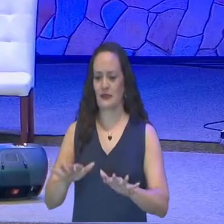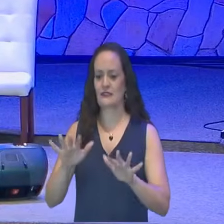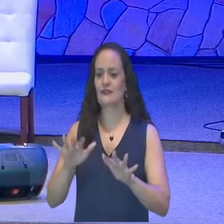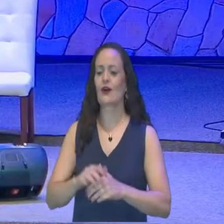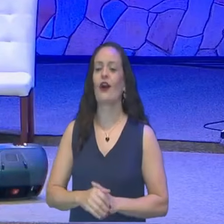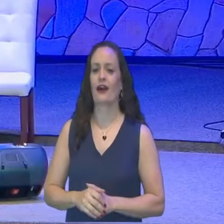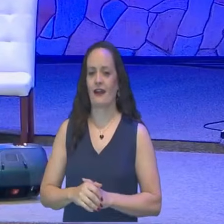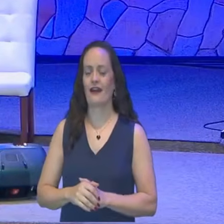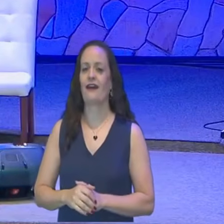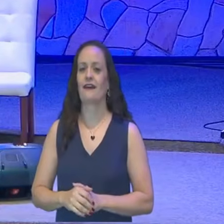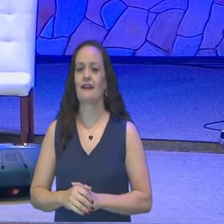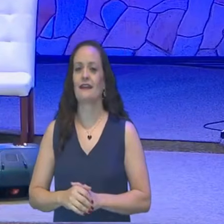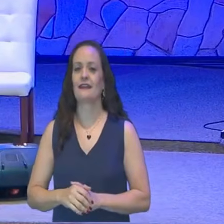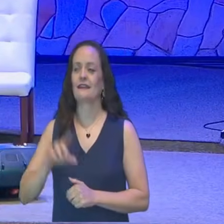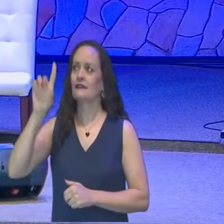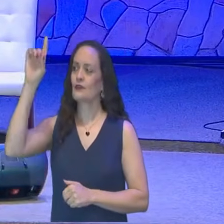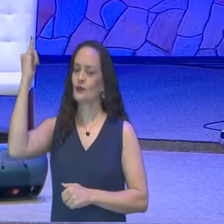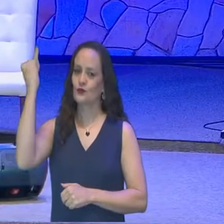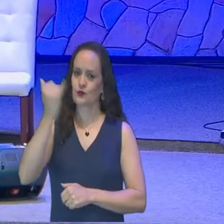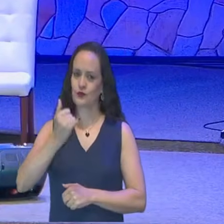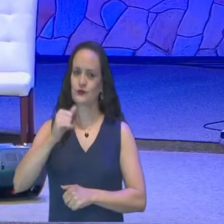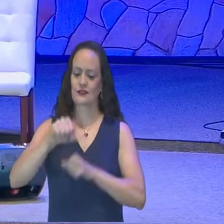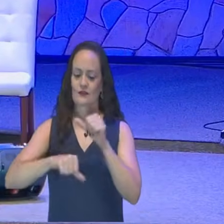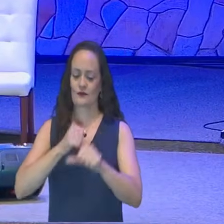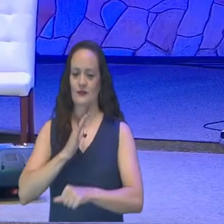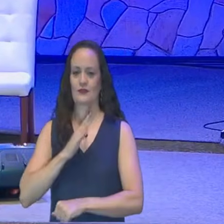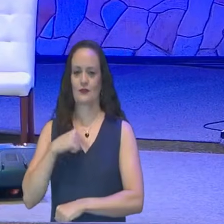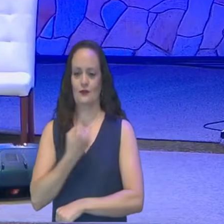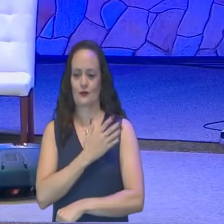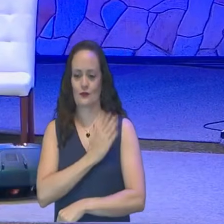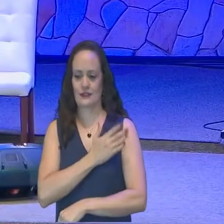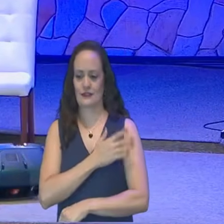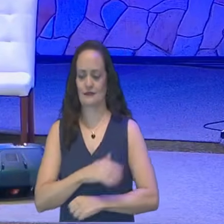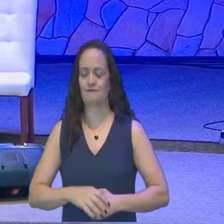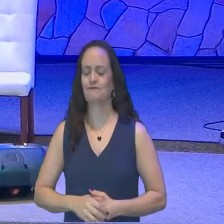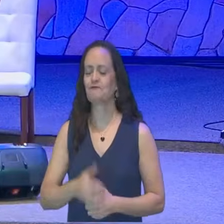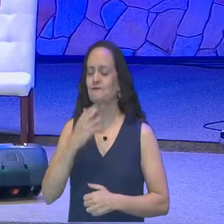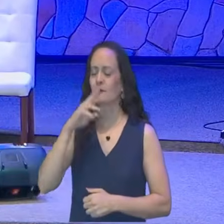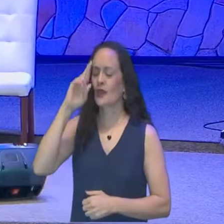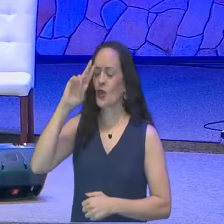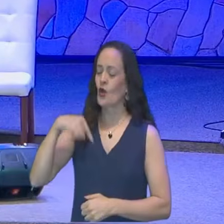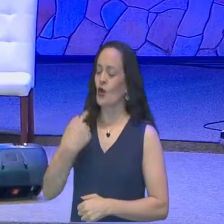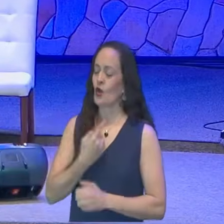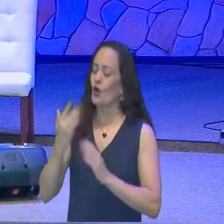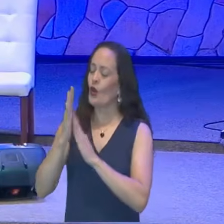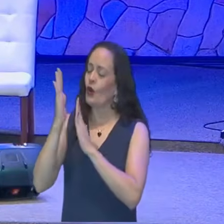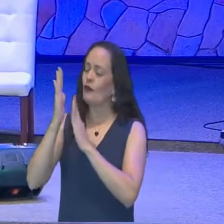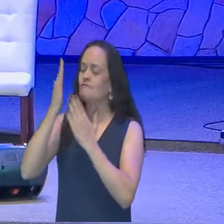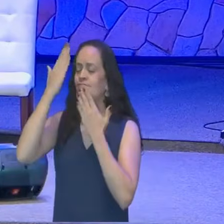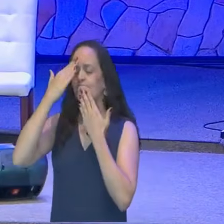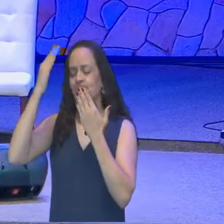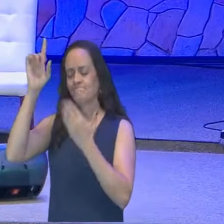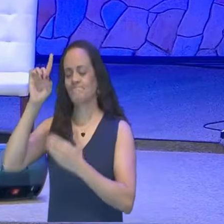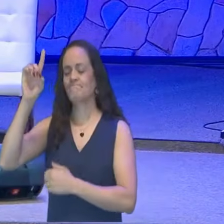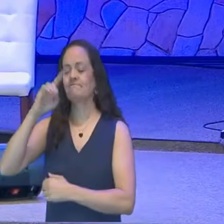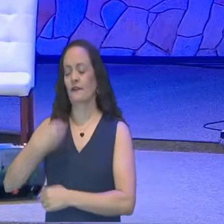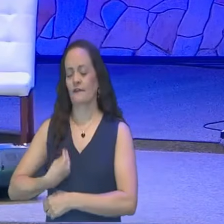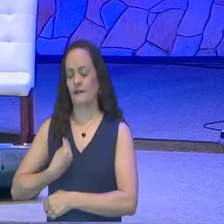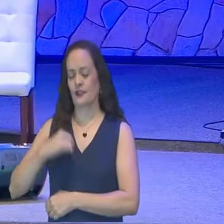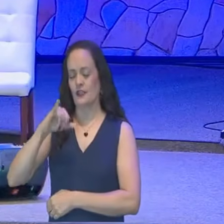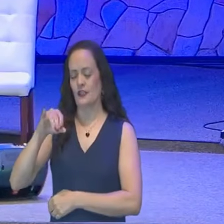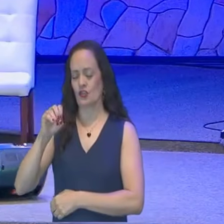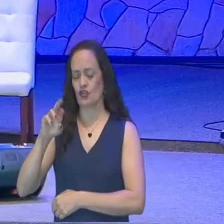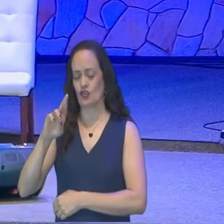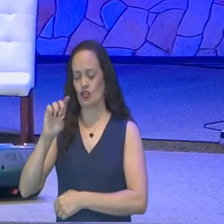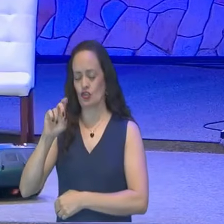sua palavra possa trazer transformação para os nossos corações. Senhor, nós te louvamos, nós te agradecemos pela vida do Jordan, que